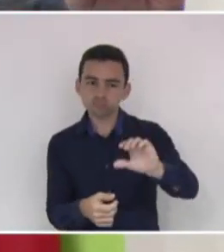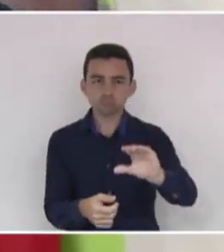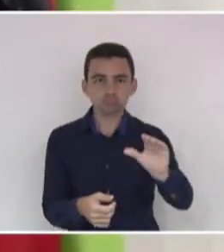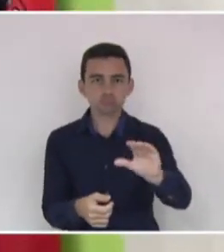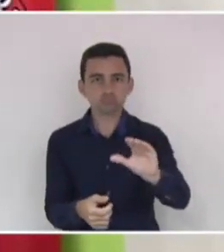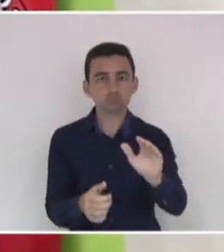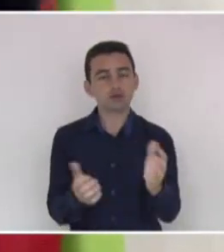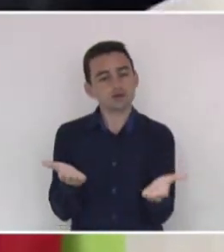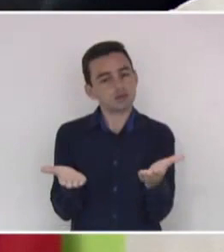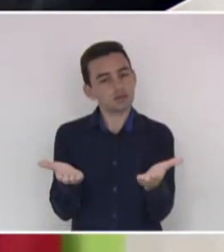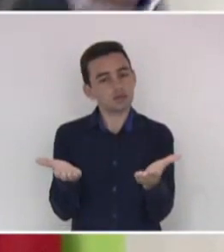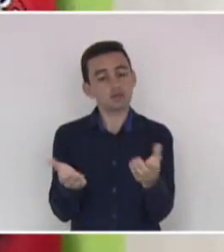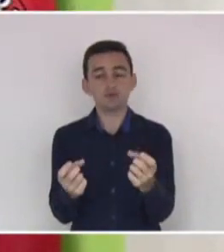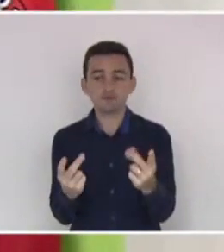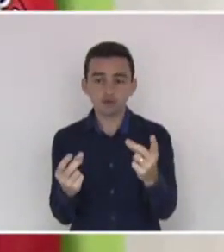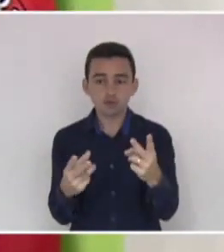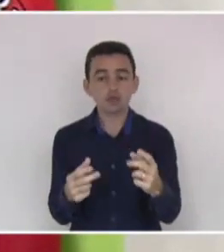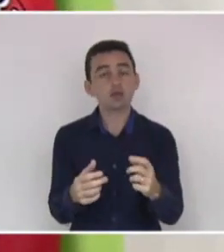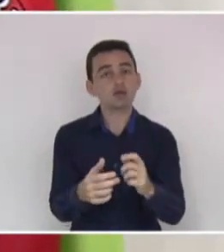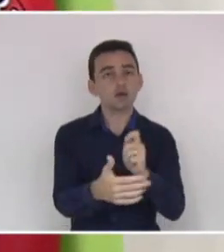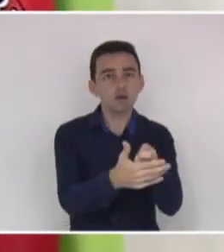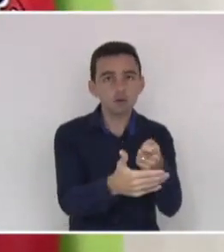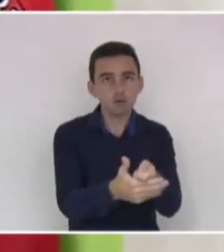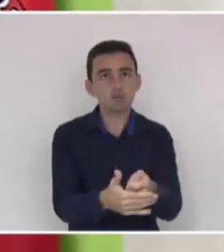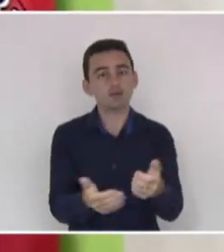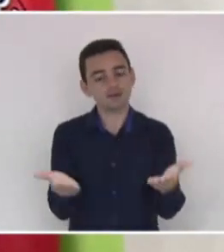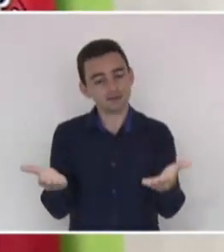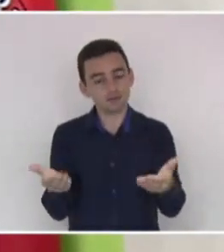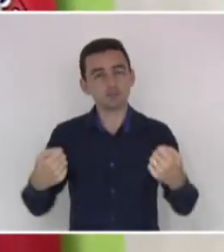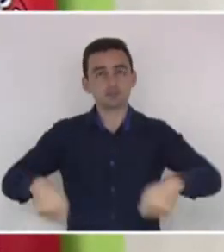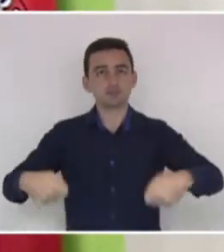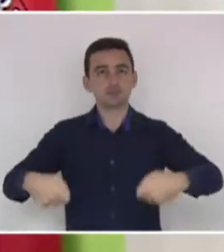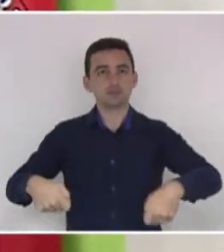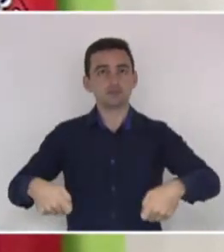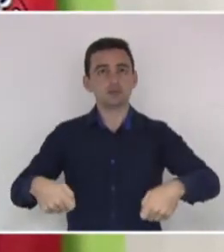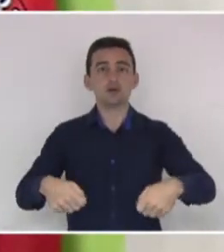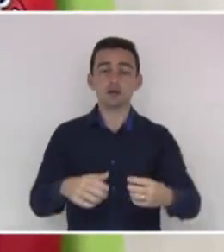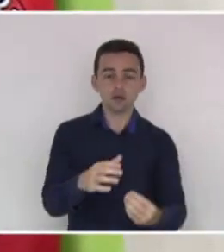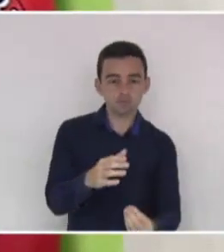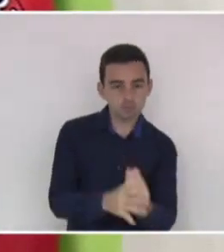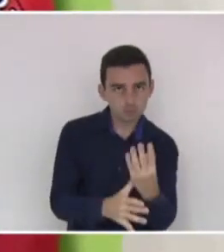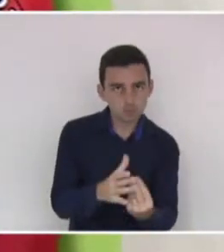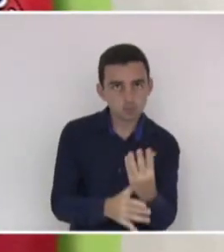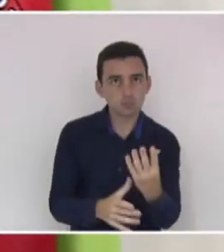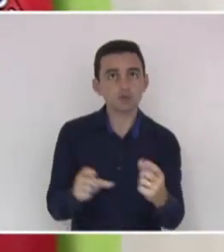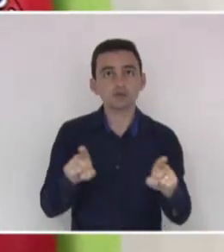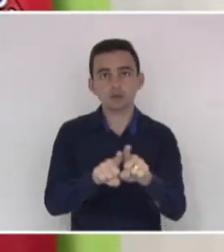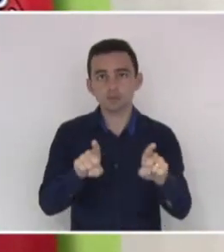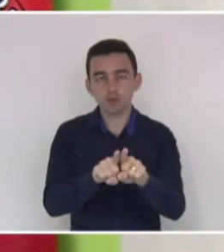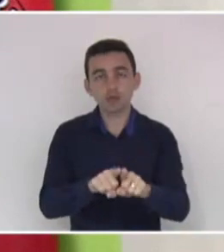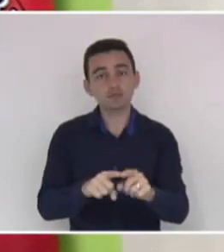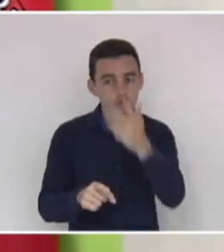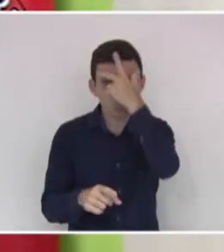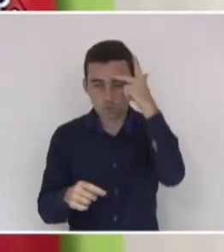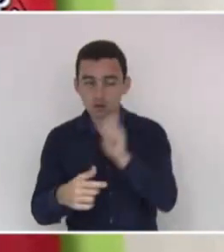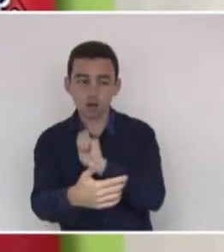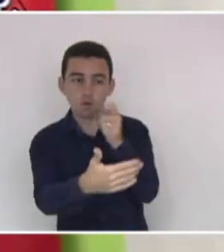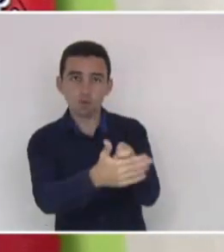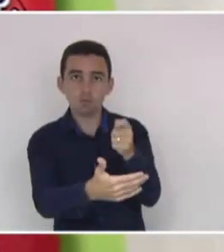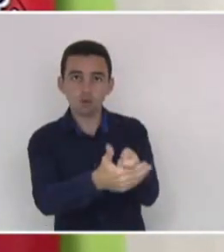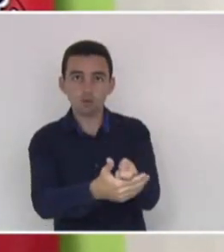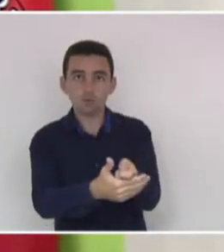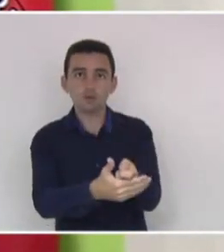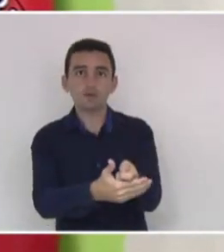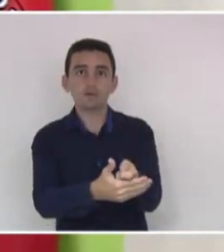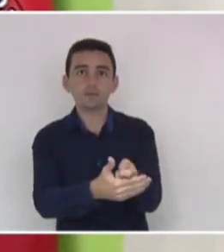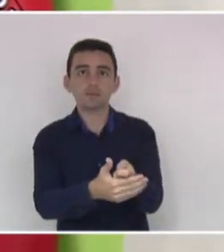para quem compra, para que nós possamos ter equilíbrio entre a produção e o consumo, para que, através